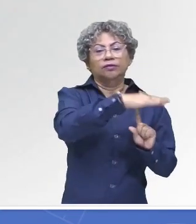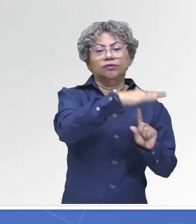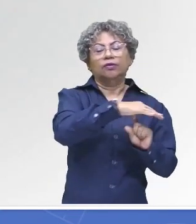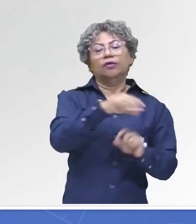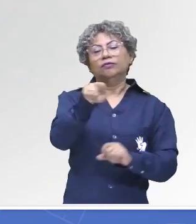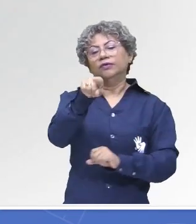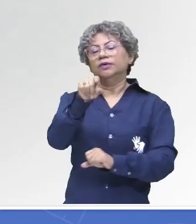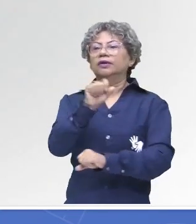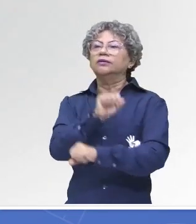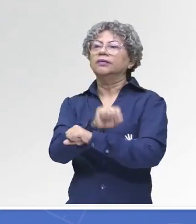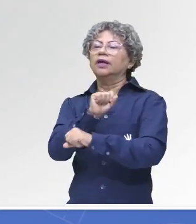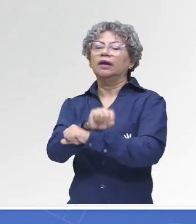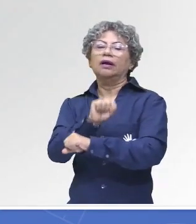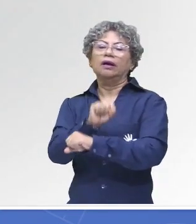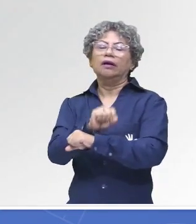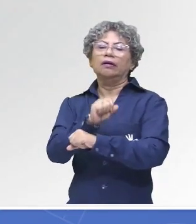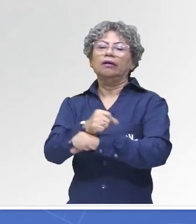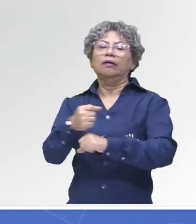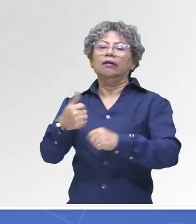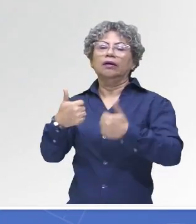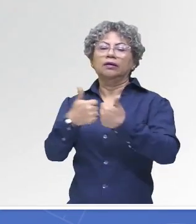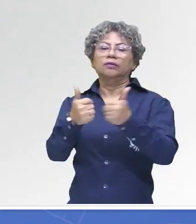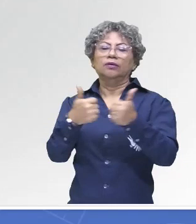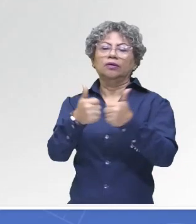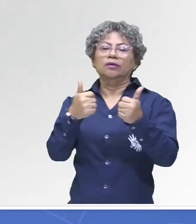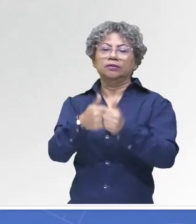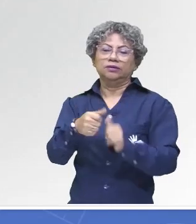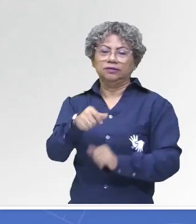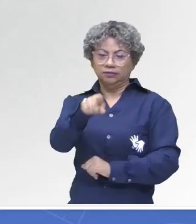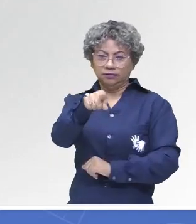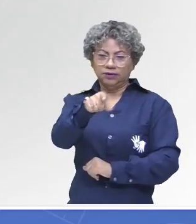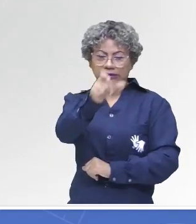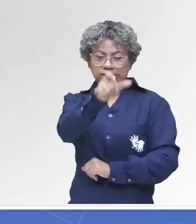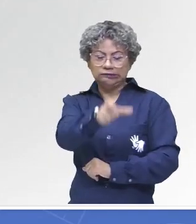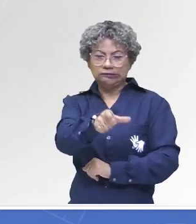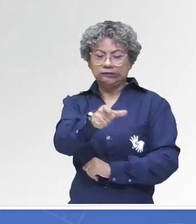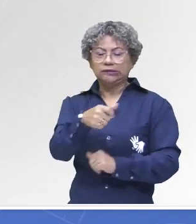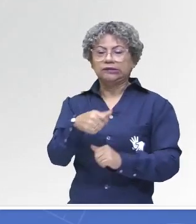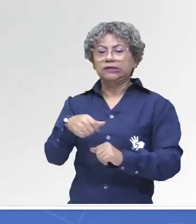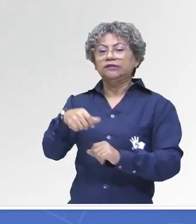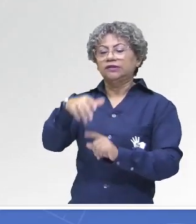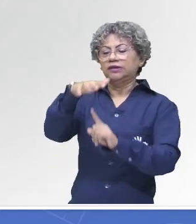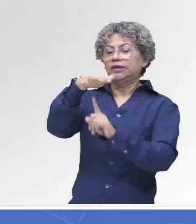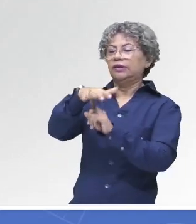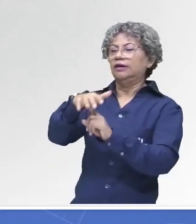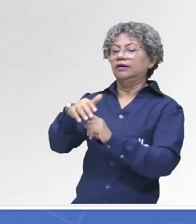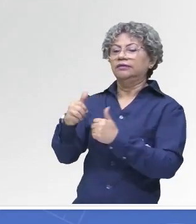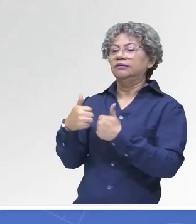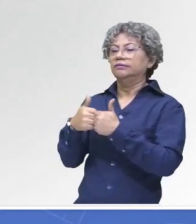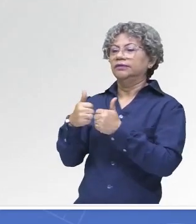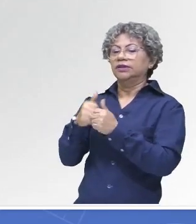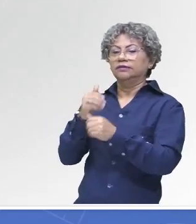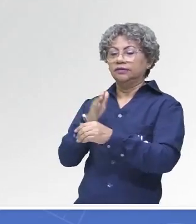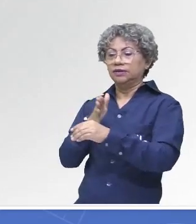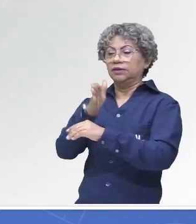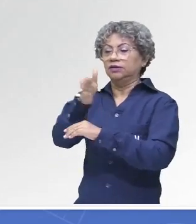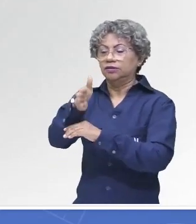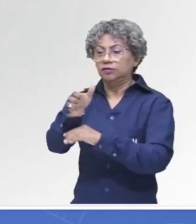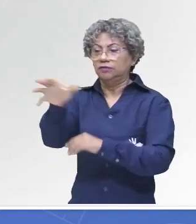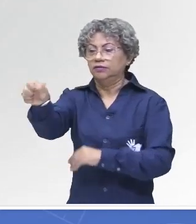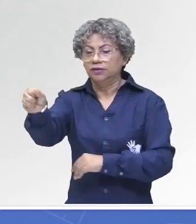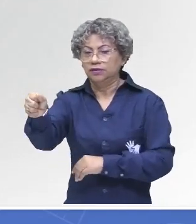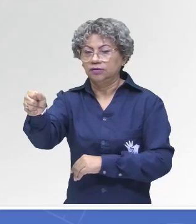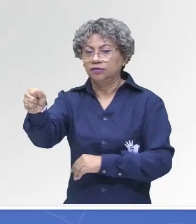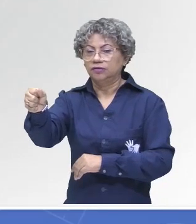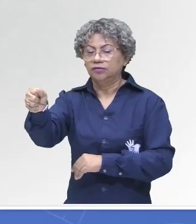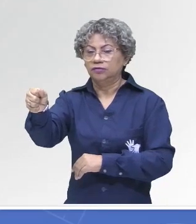vai ficar em casa. Mas quando você está lá esperando o ônibus, aí o ônibus chega ali na sua parada e você vai entrar e você toca ali no ônibus. Quando